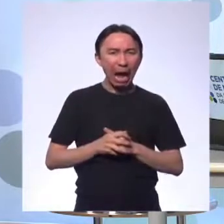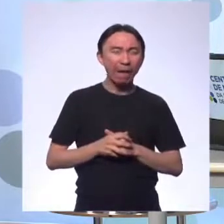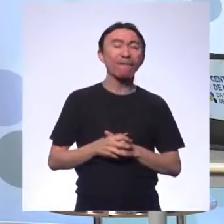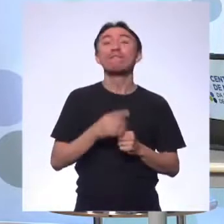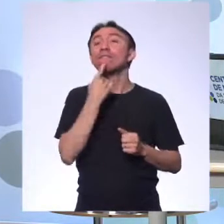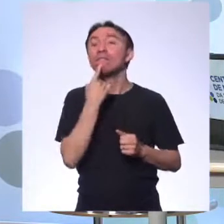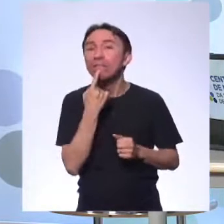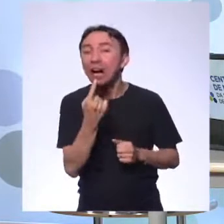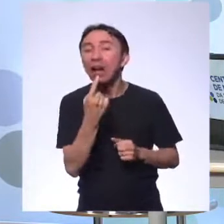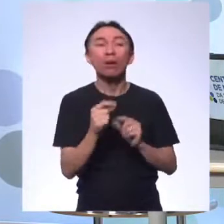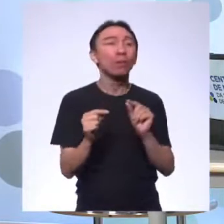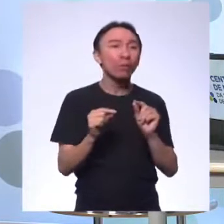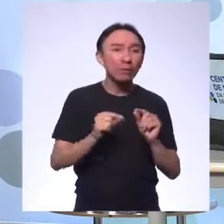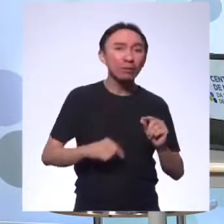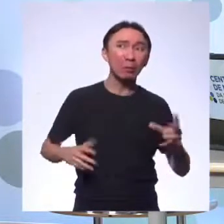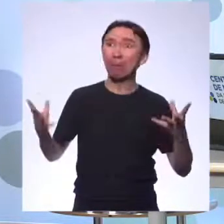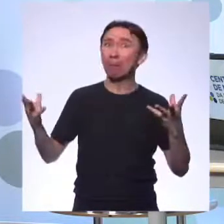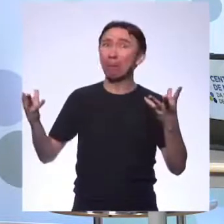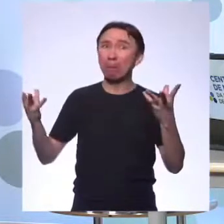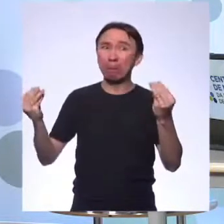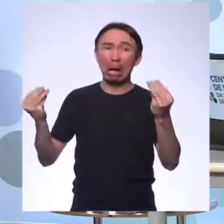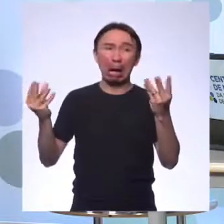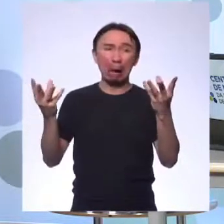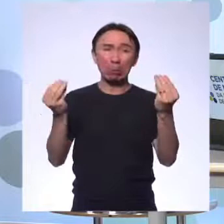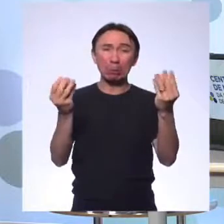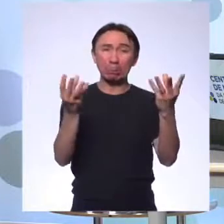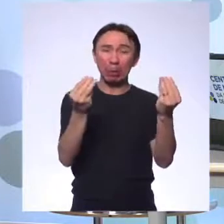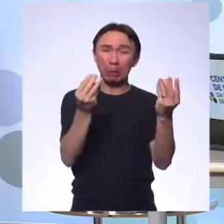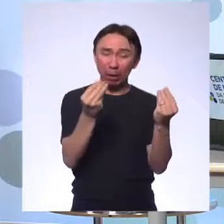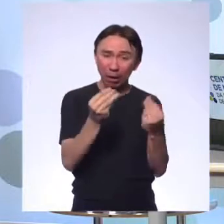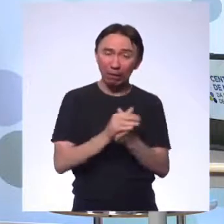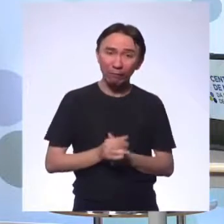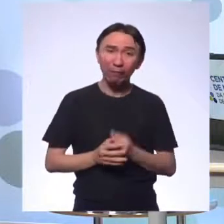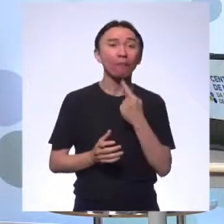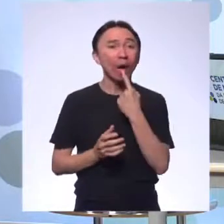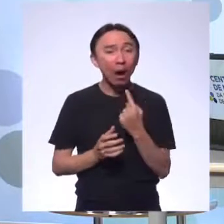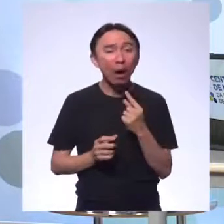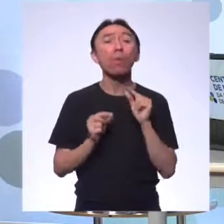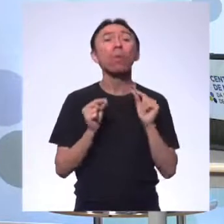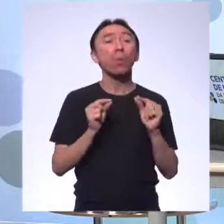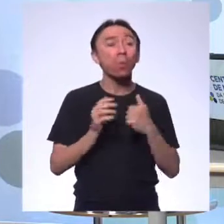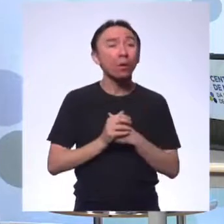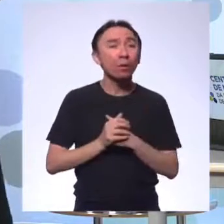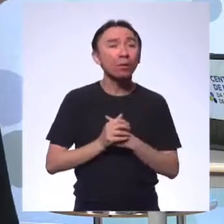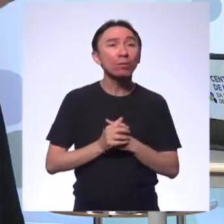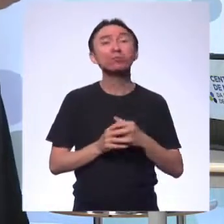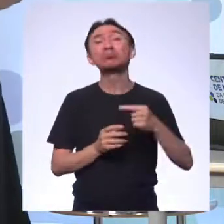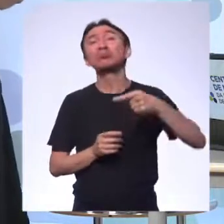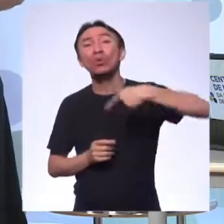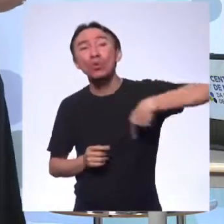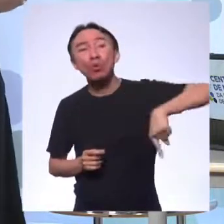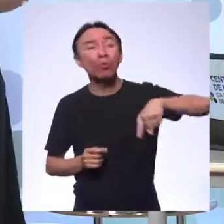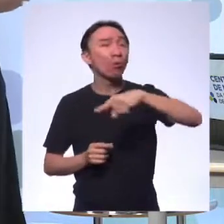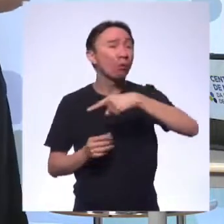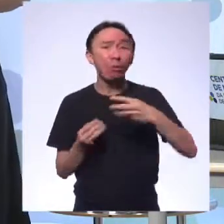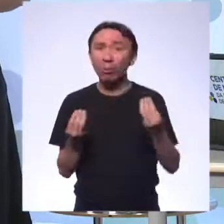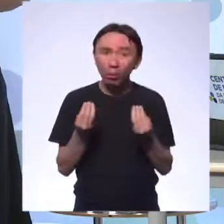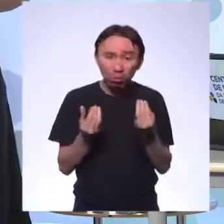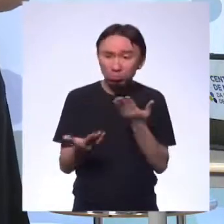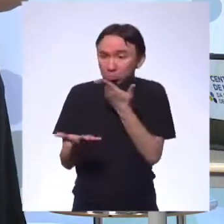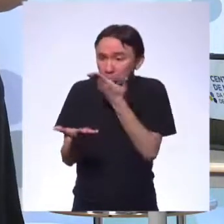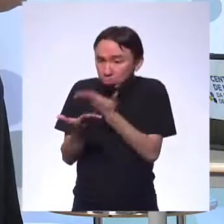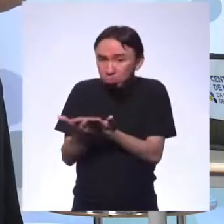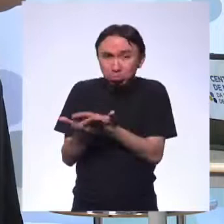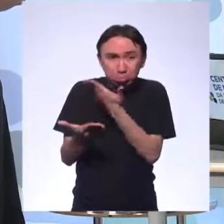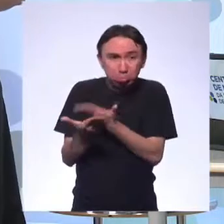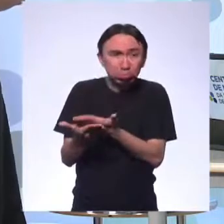nessa grande quantidade de seres vivos, a gente está falando justamente como que a gente pode fazer para estudar esses seres